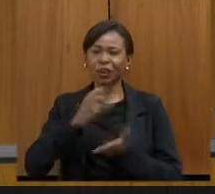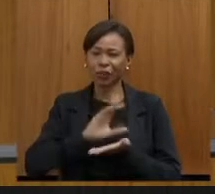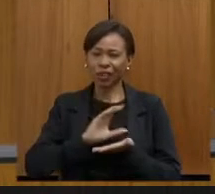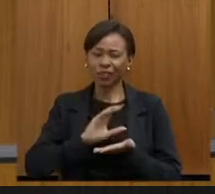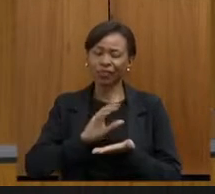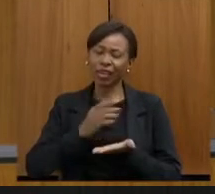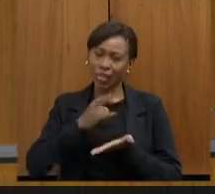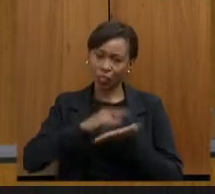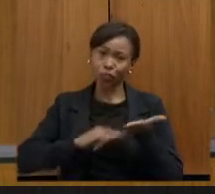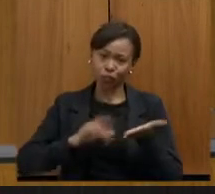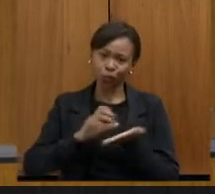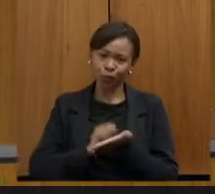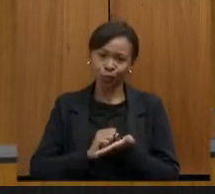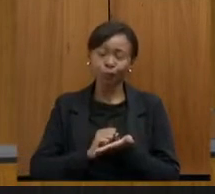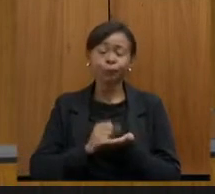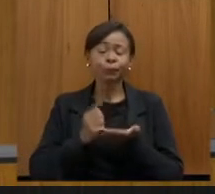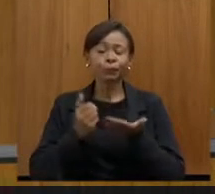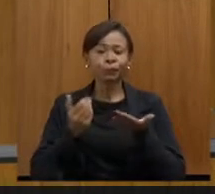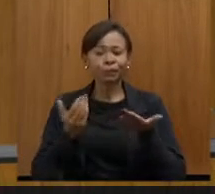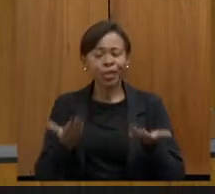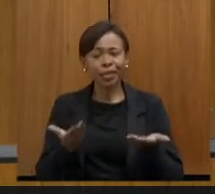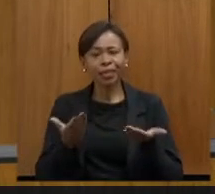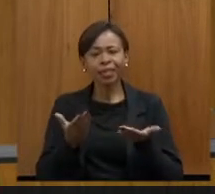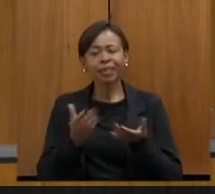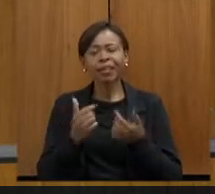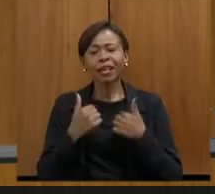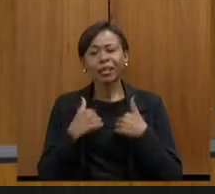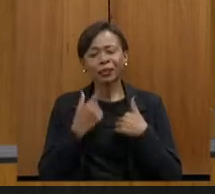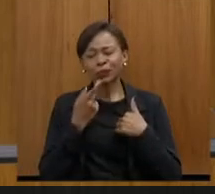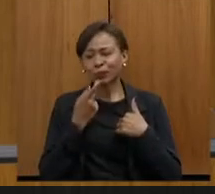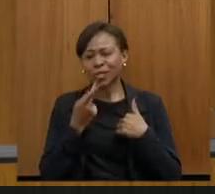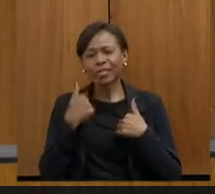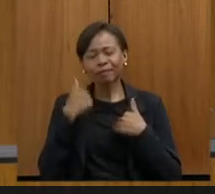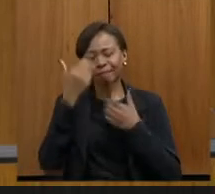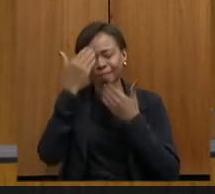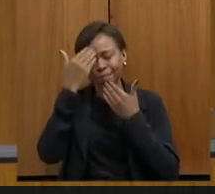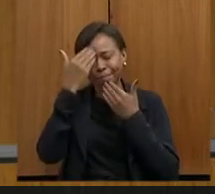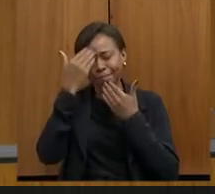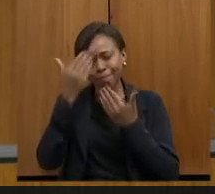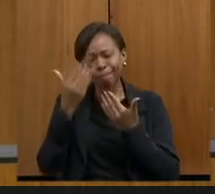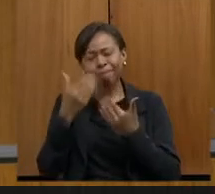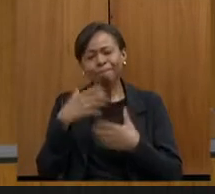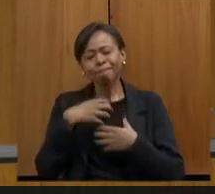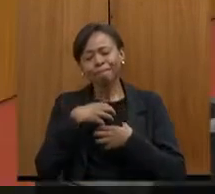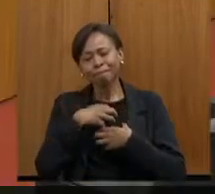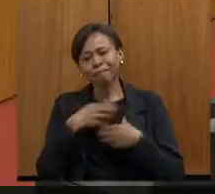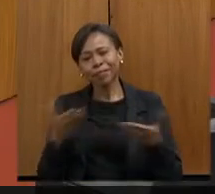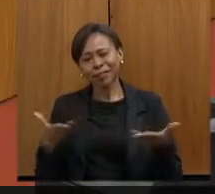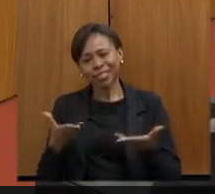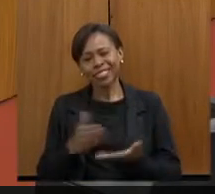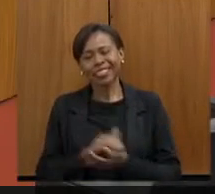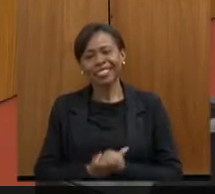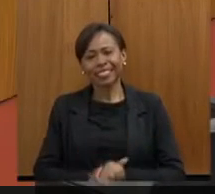deixar, desde já, que estou grato pelo momento que estou vivendo aqui. Obrigado.